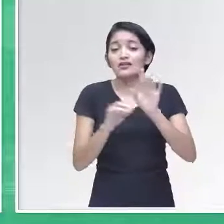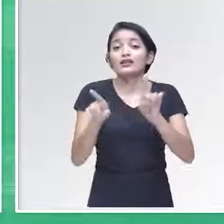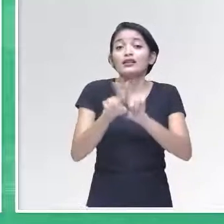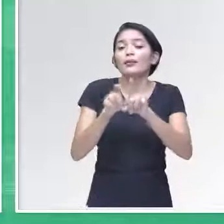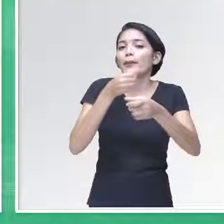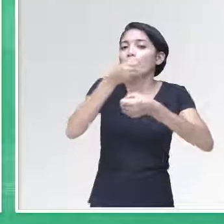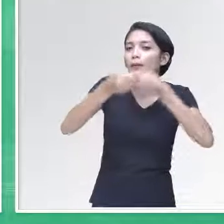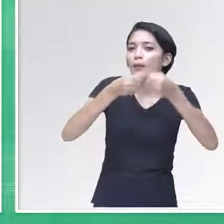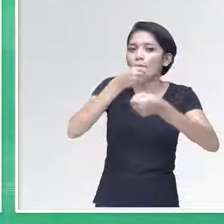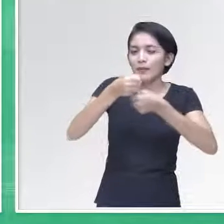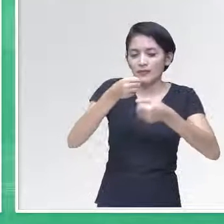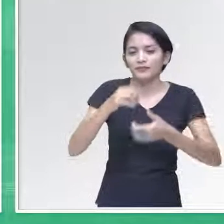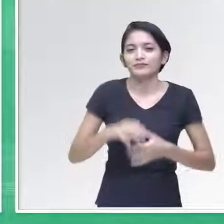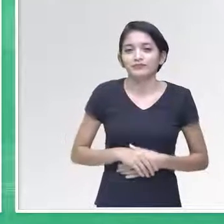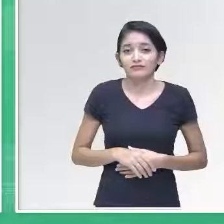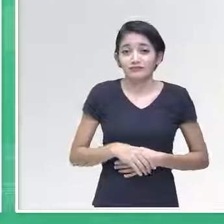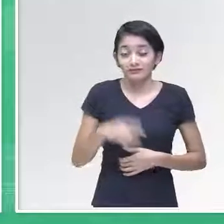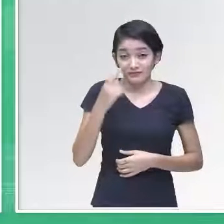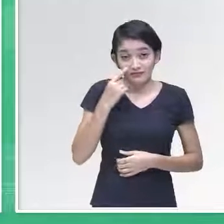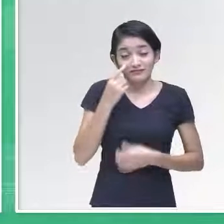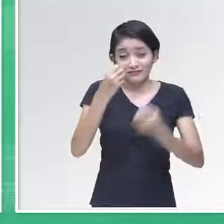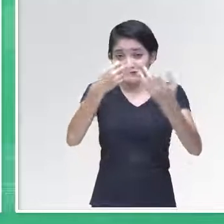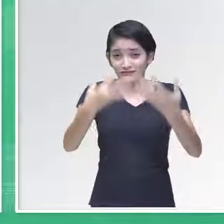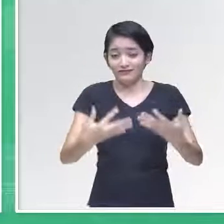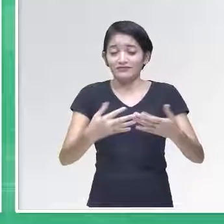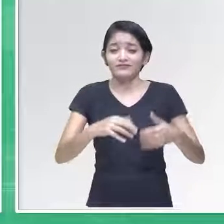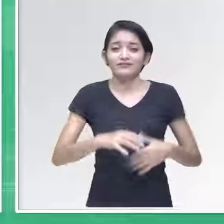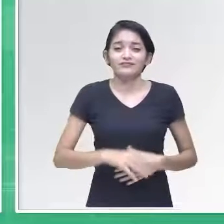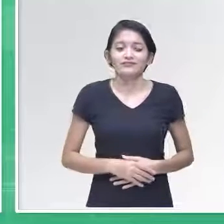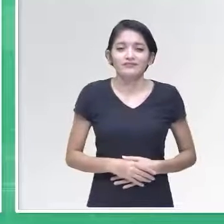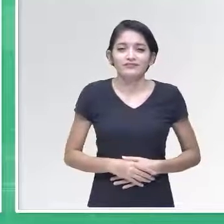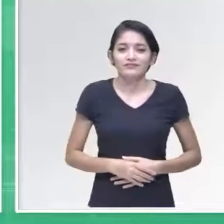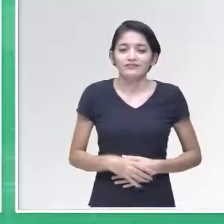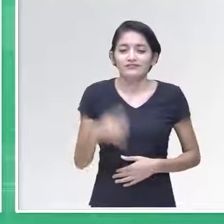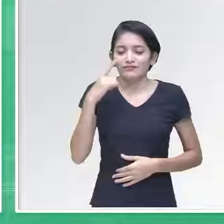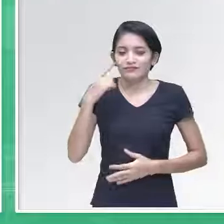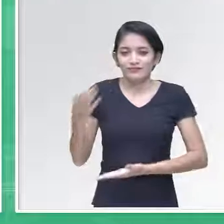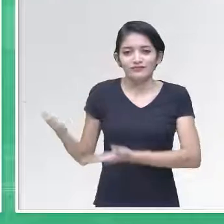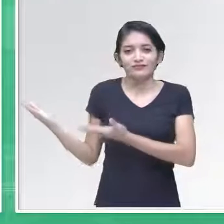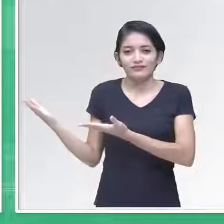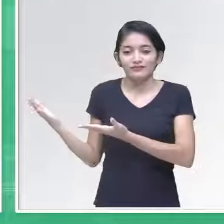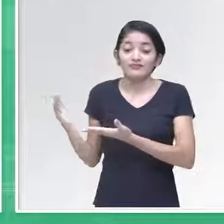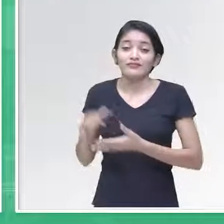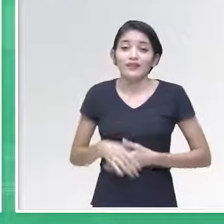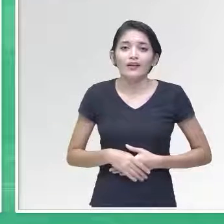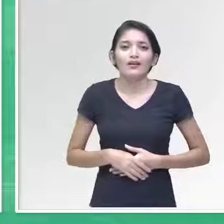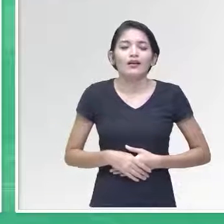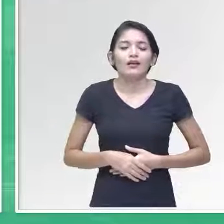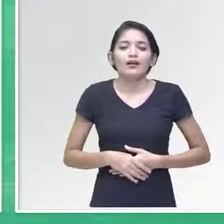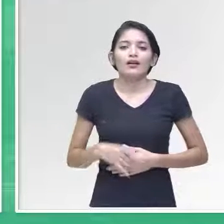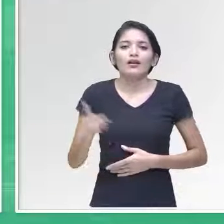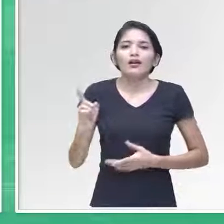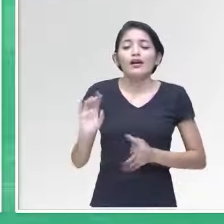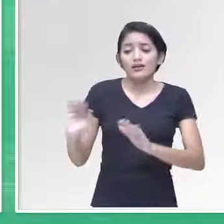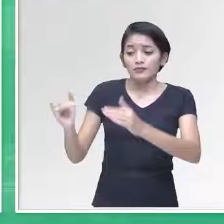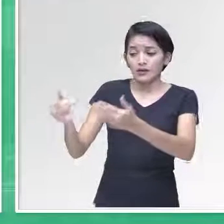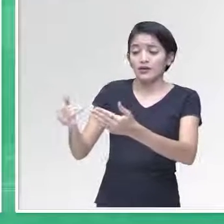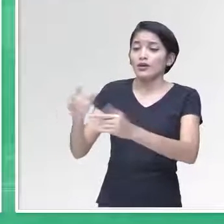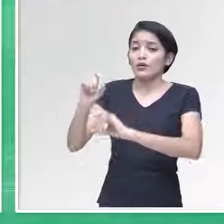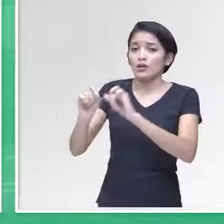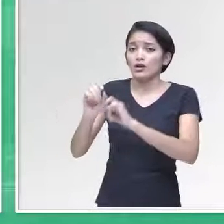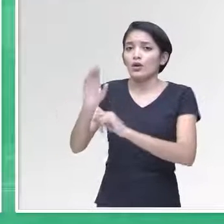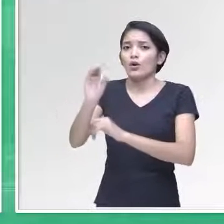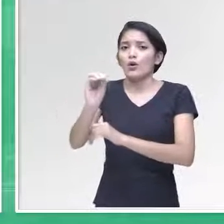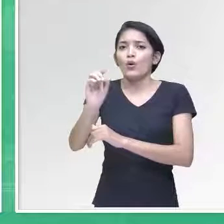Viu o que eu falei para vocês? Pois bem, tá aí. Se preocupa em enfatizar o objeto, ou seja, aquele